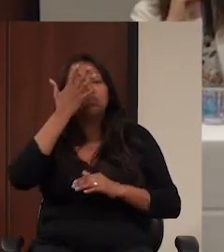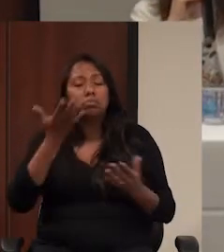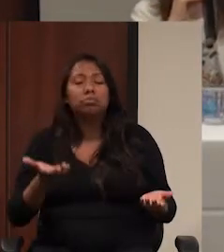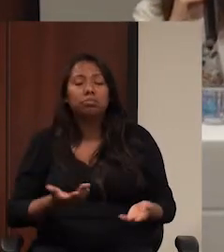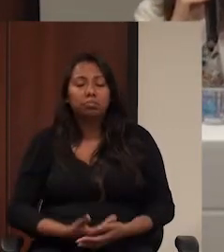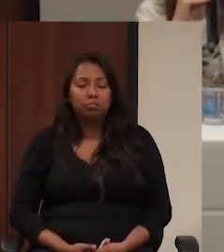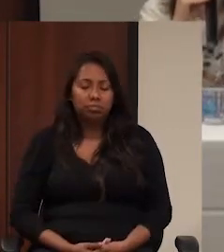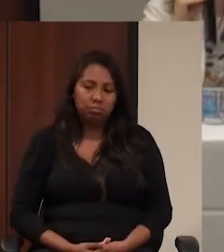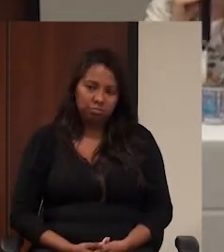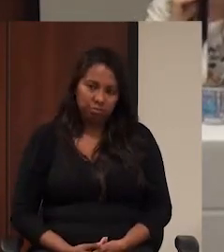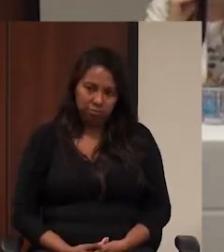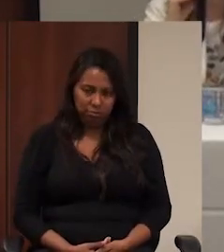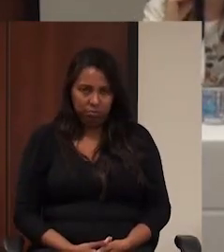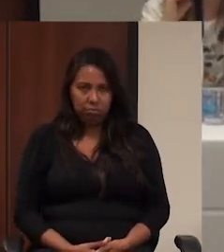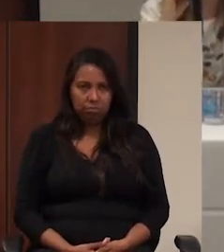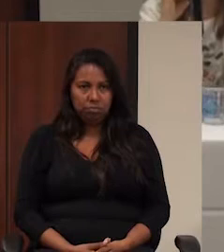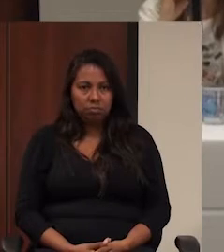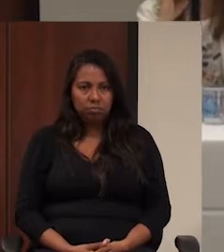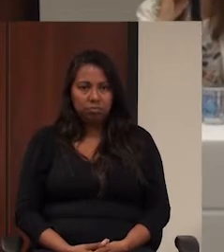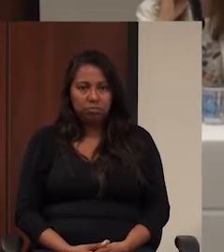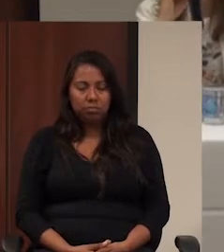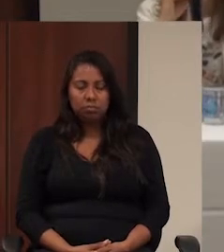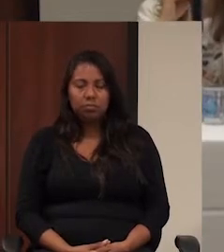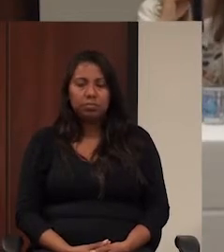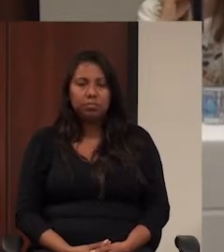trabalhar essa questão da tomada de decisão apoiada na comunidade.